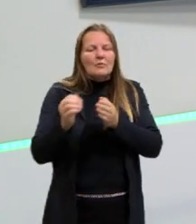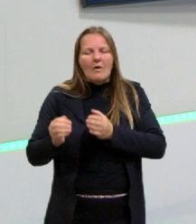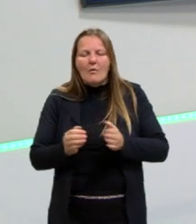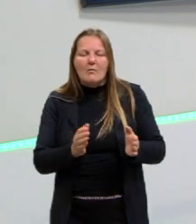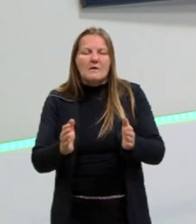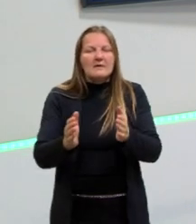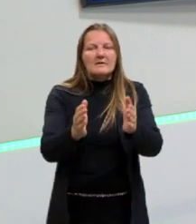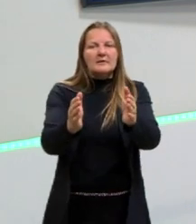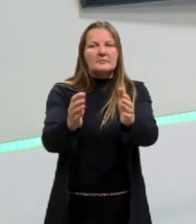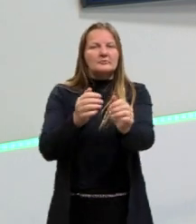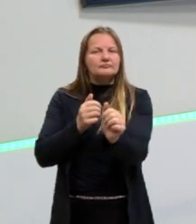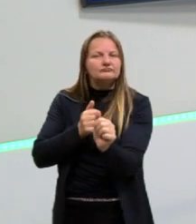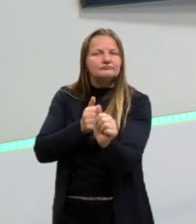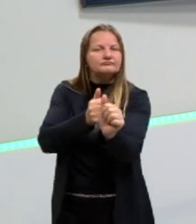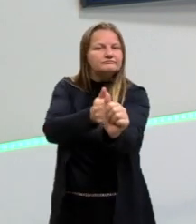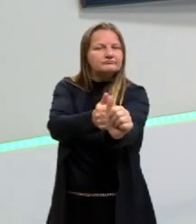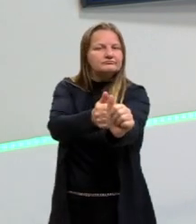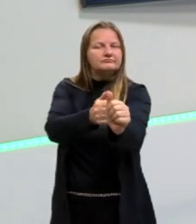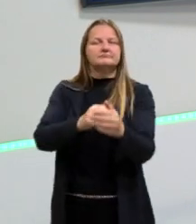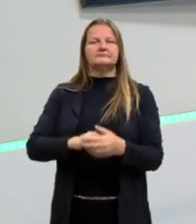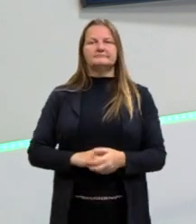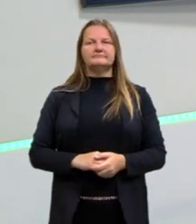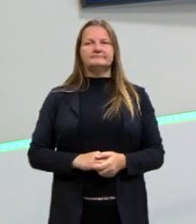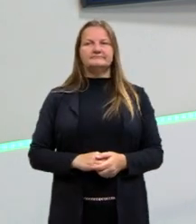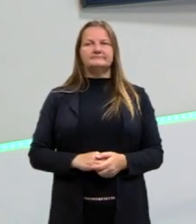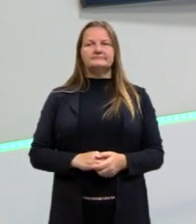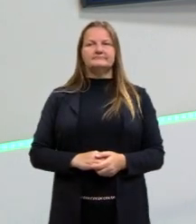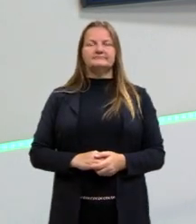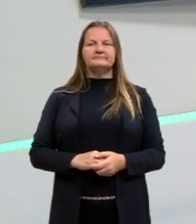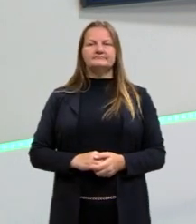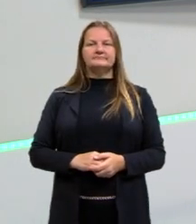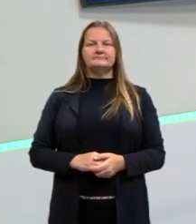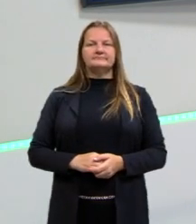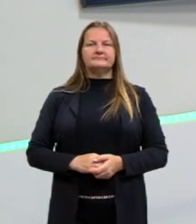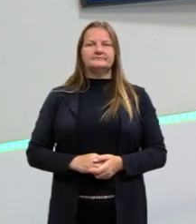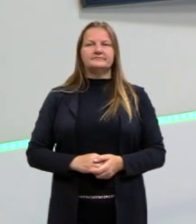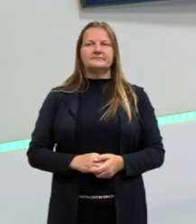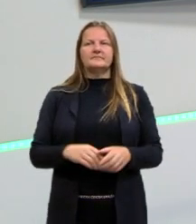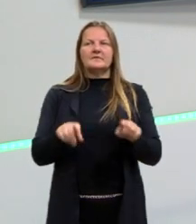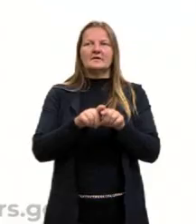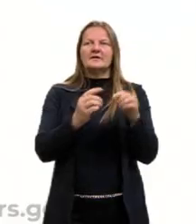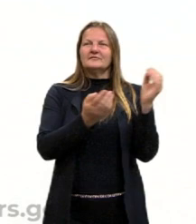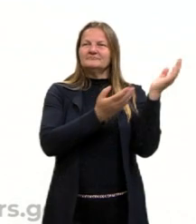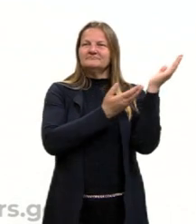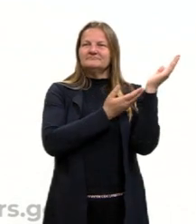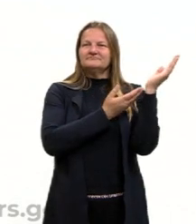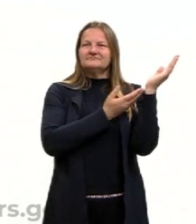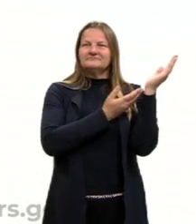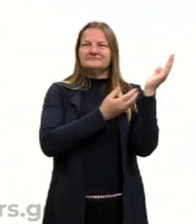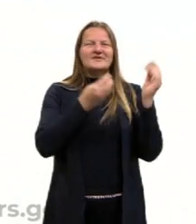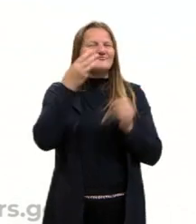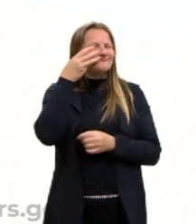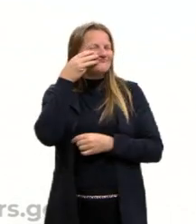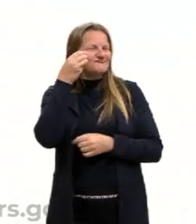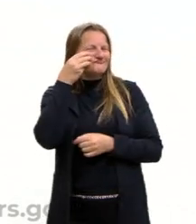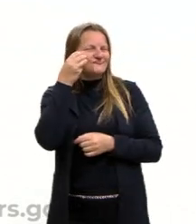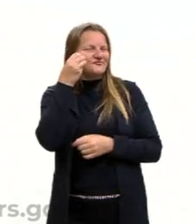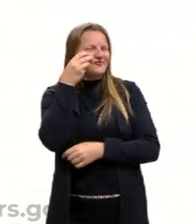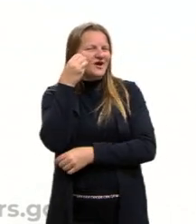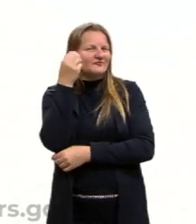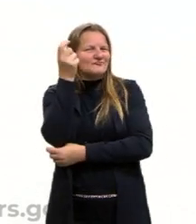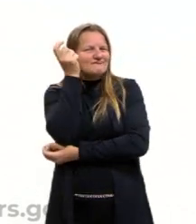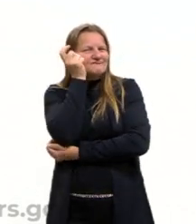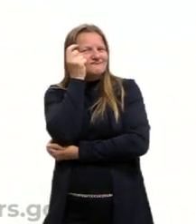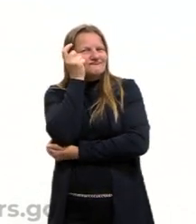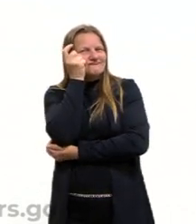gente deve seguir. E daí, né, a gente traz aí o garfo, deitadinho e pensando, será